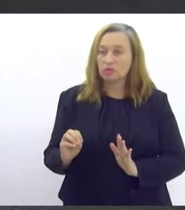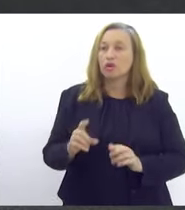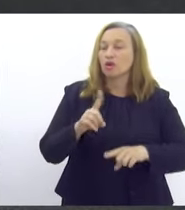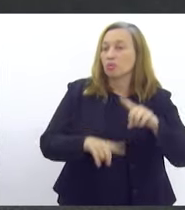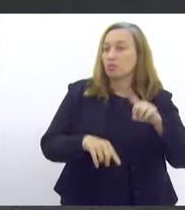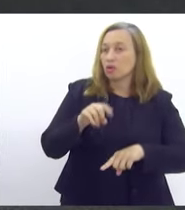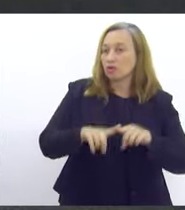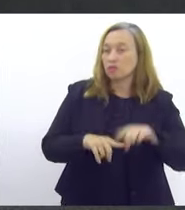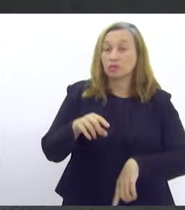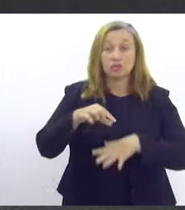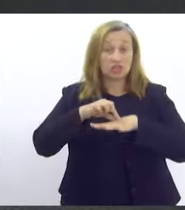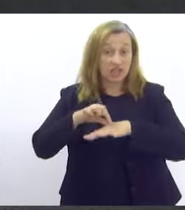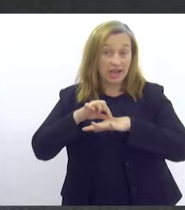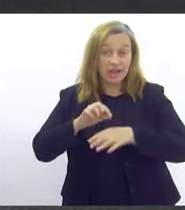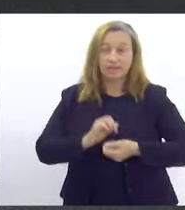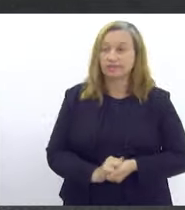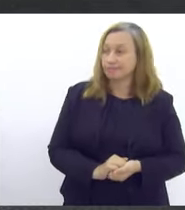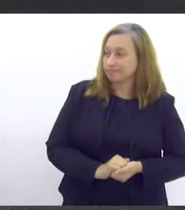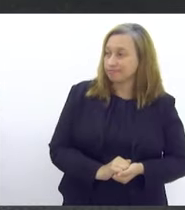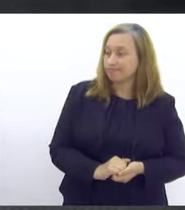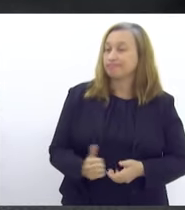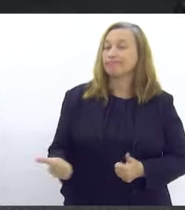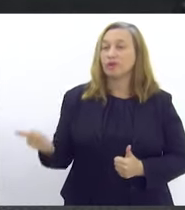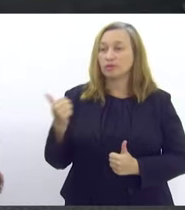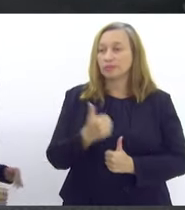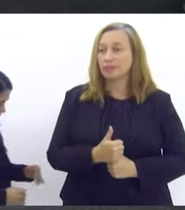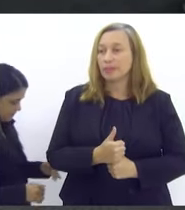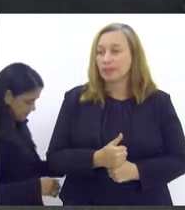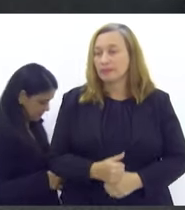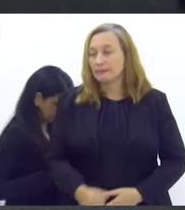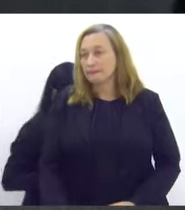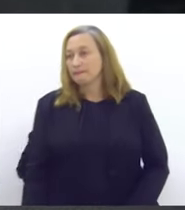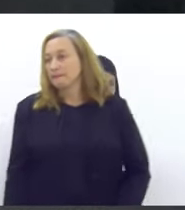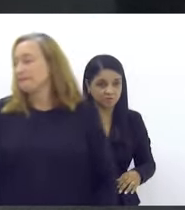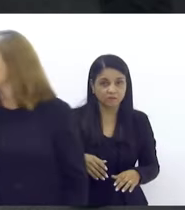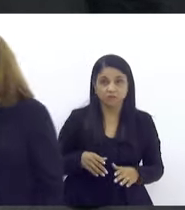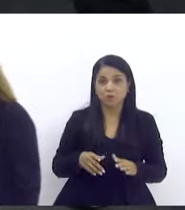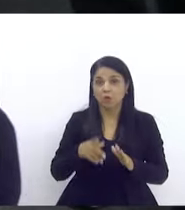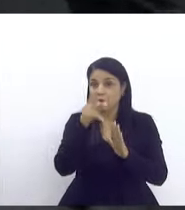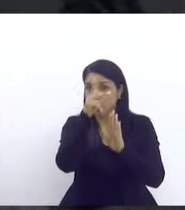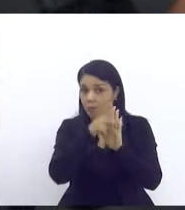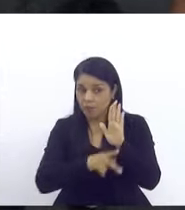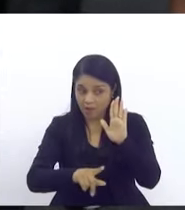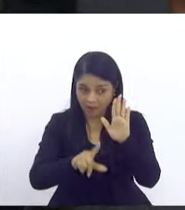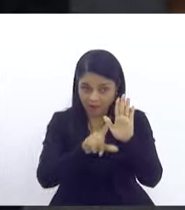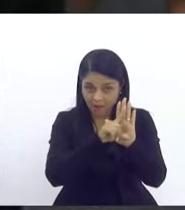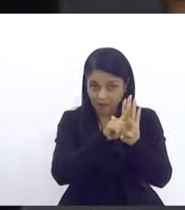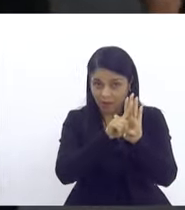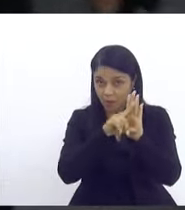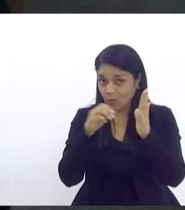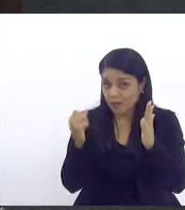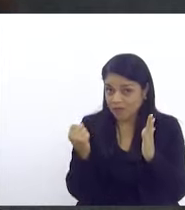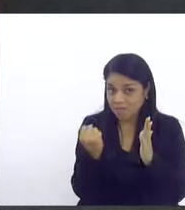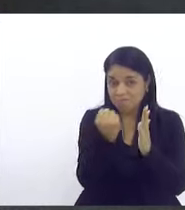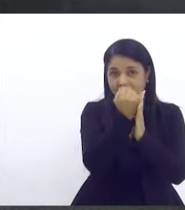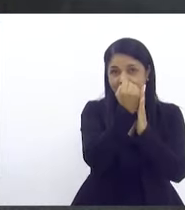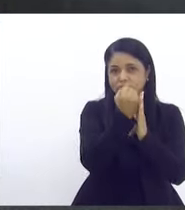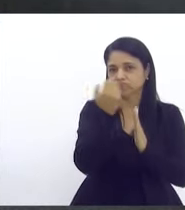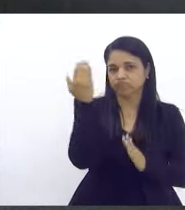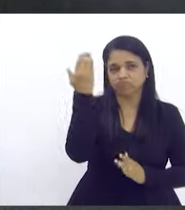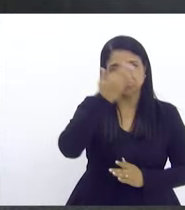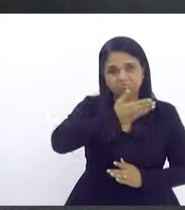de carne. Mas quando a gente vai no projeto de lei, o impacto não está